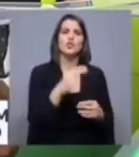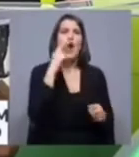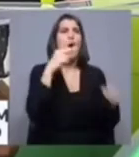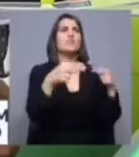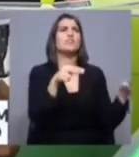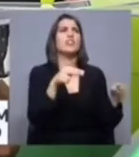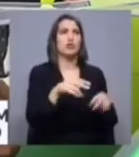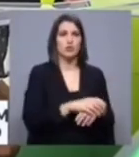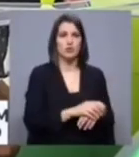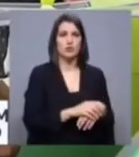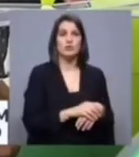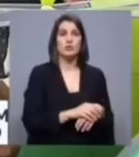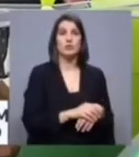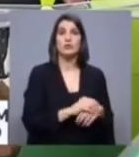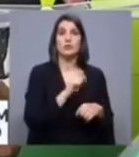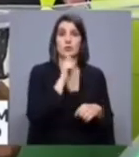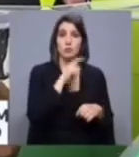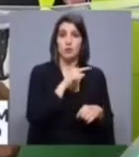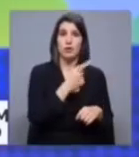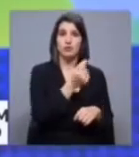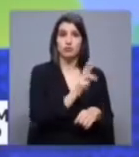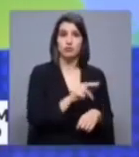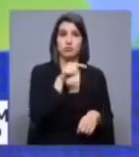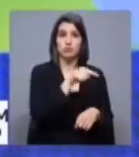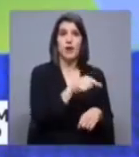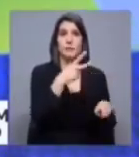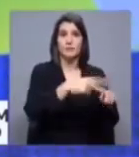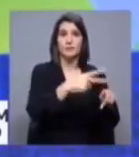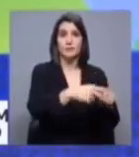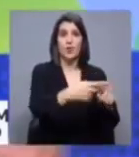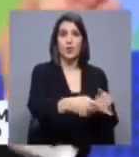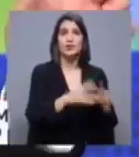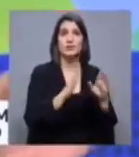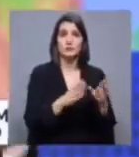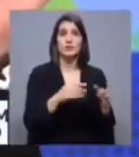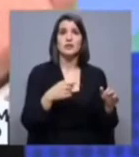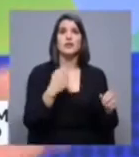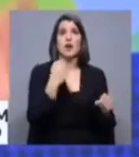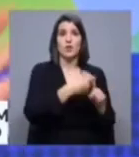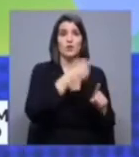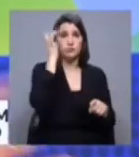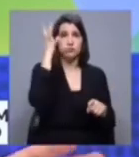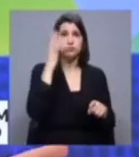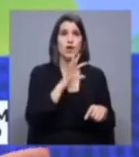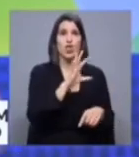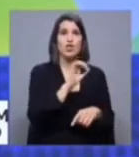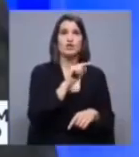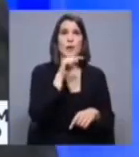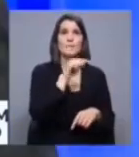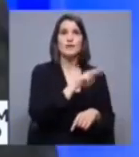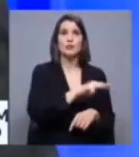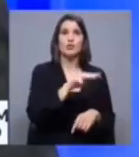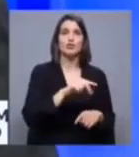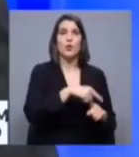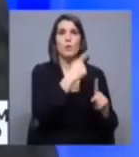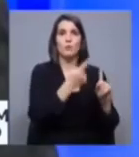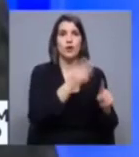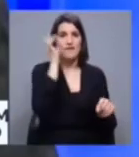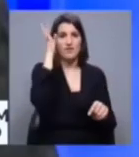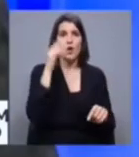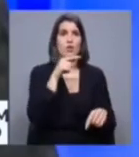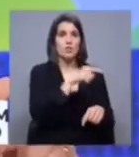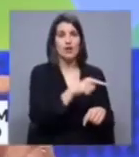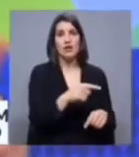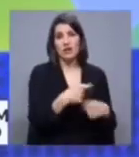observatórios. Podemos bem, com este valor e com os cortes que temos que fazer no combate à fraude, a corrupção custa-nos 18 mil milhões por ano, é isto que a Iniciativa Liberal não quer